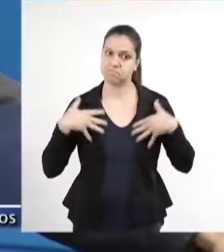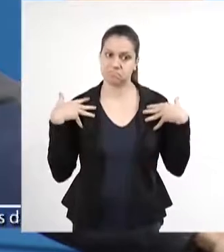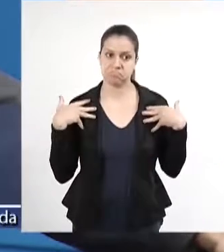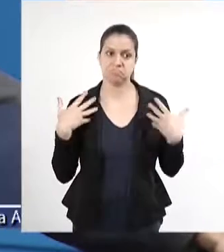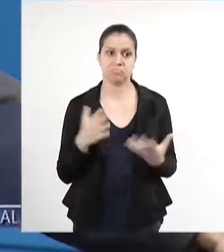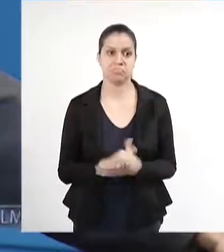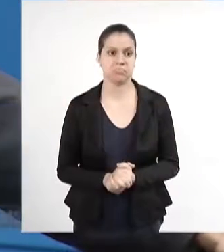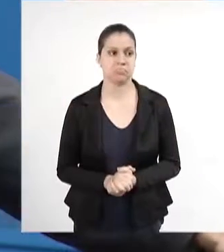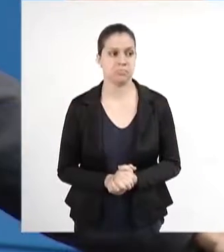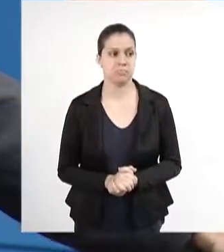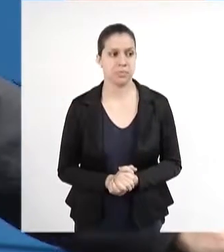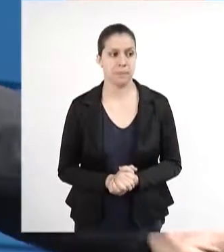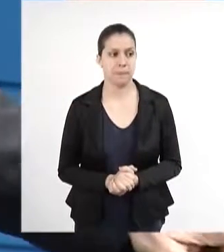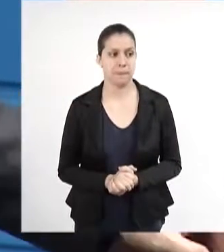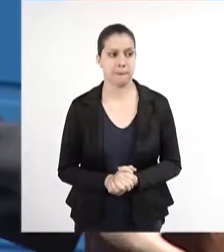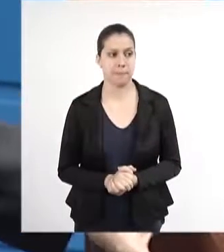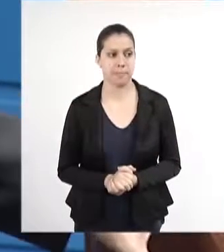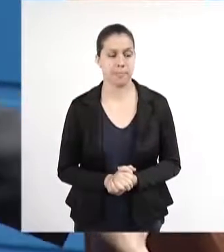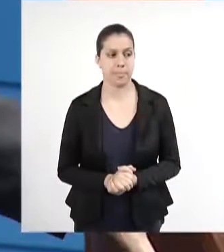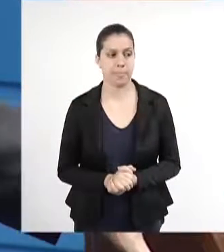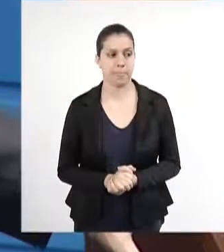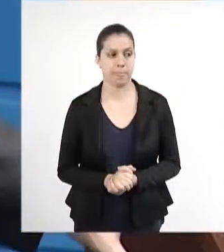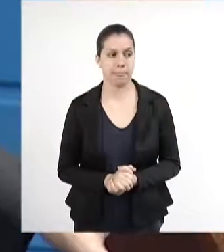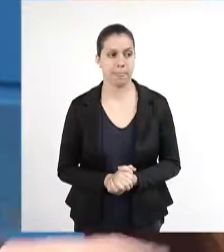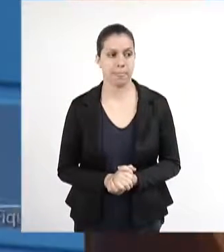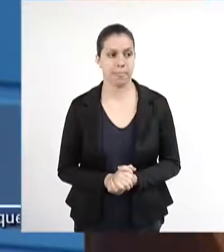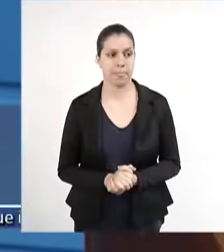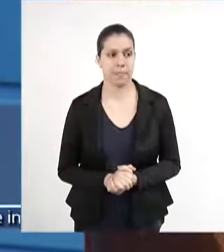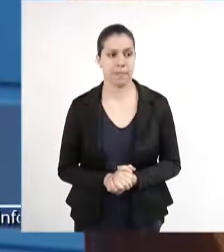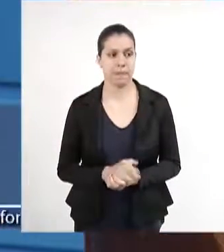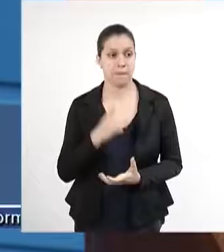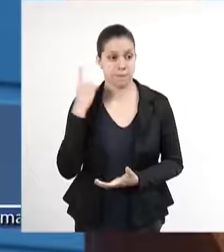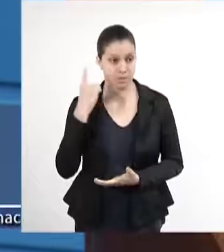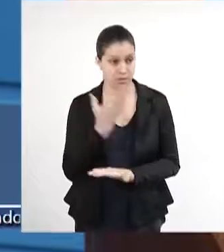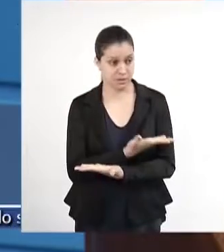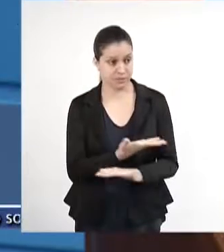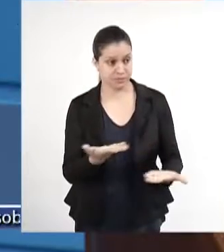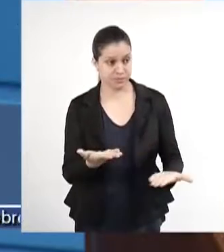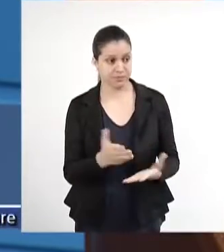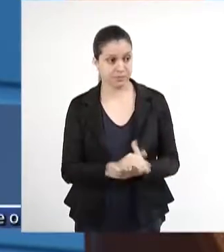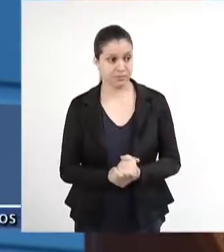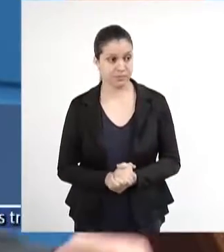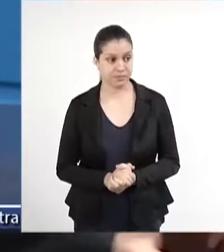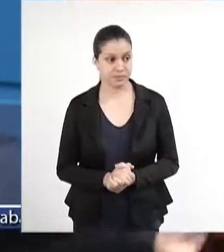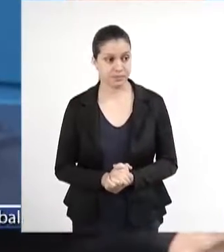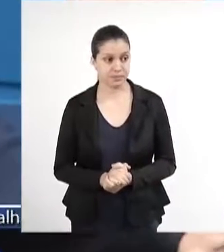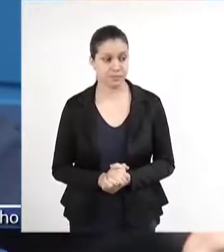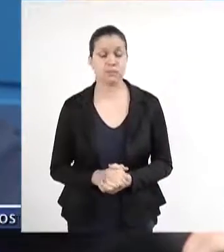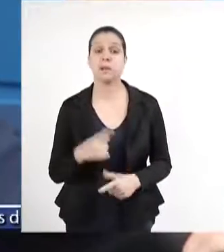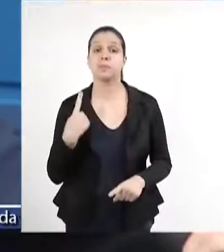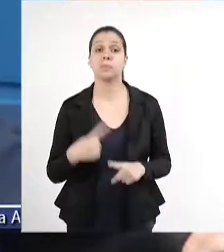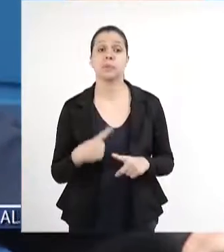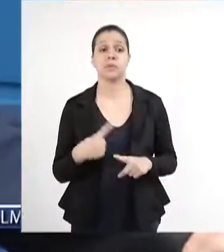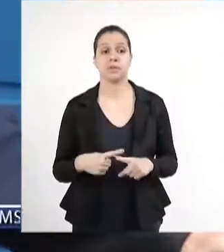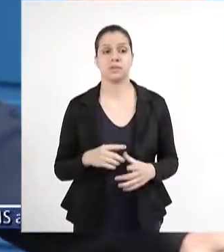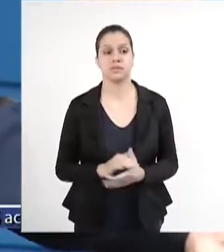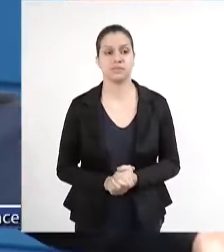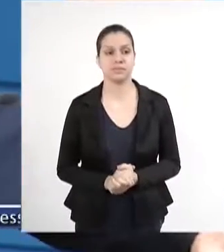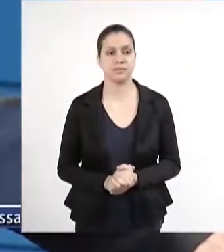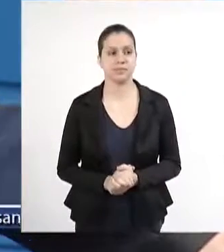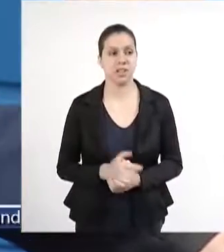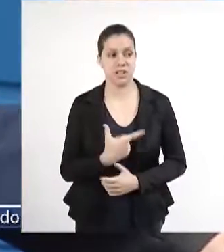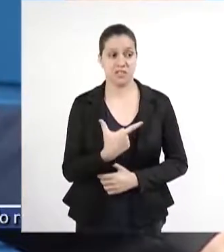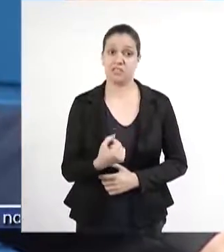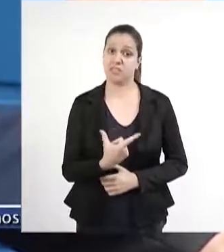dado essa ideia, deputado Capitão Contar, deputado Antônio Vaz, deputado Evander Bendramini. Por quê? 20